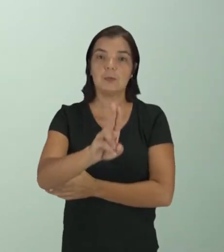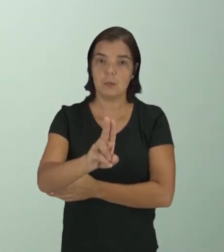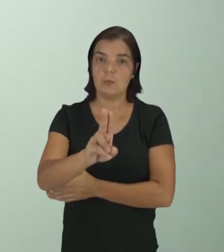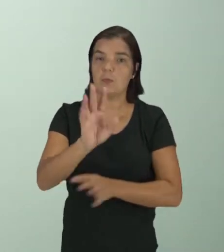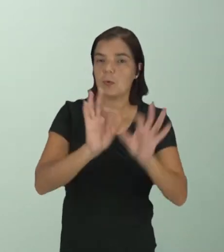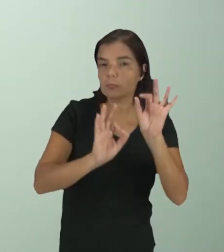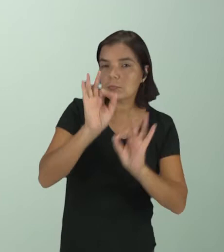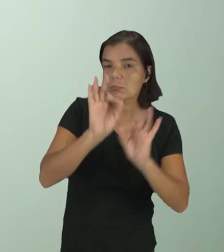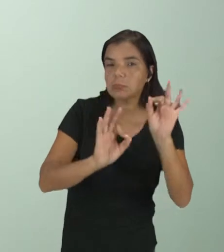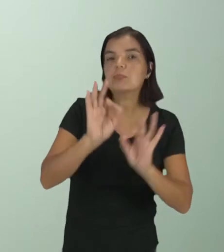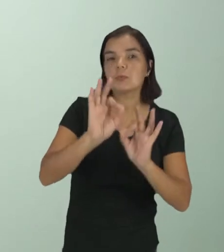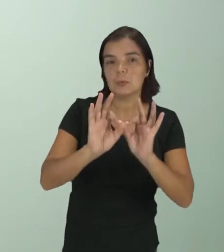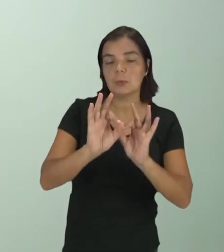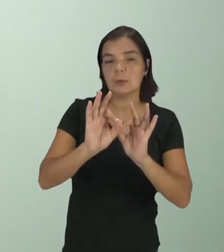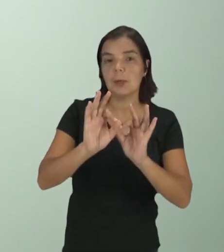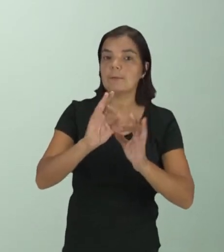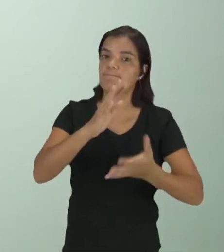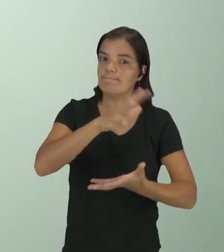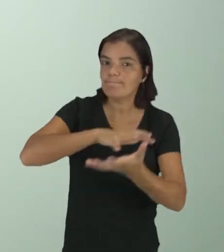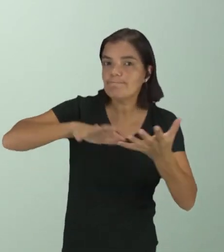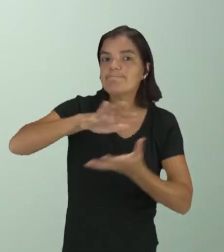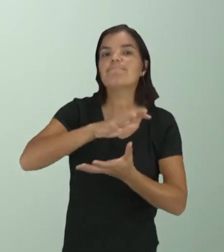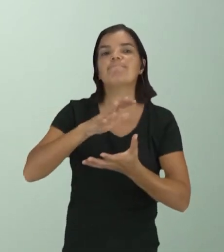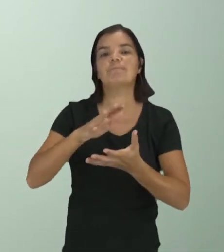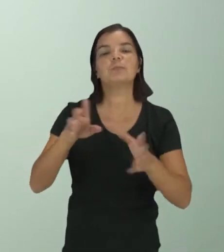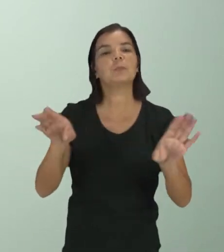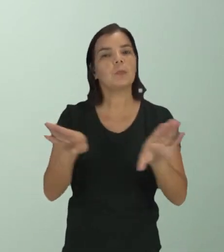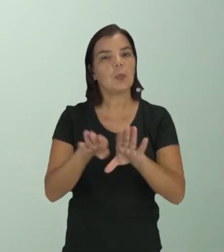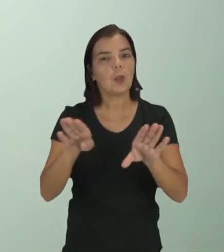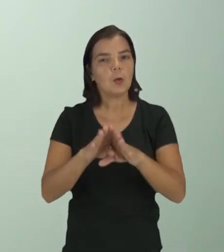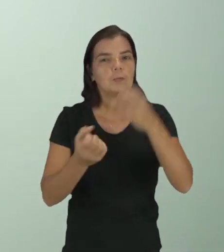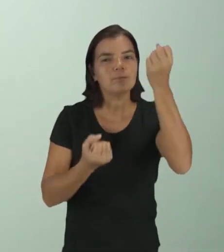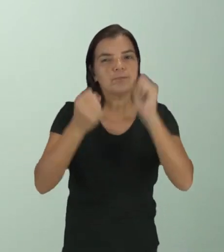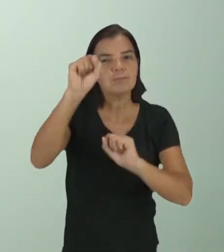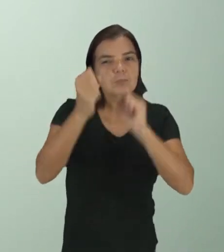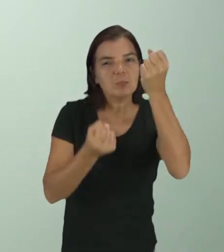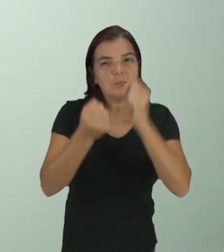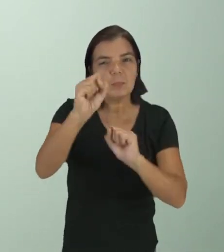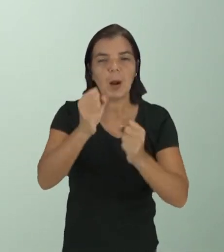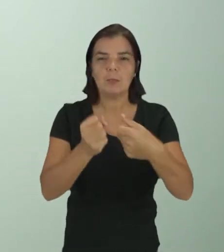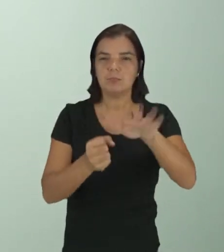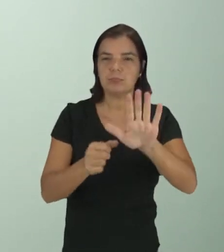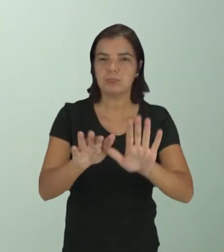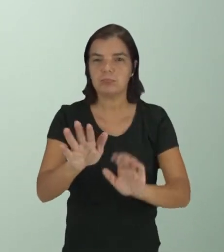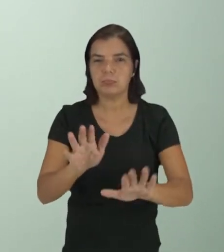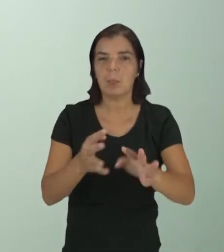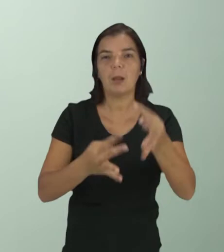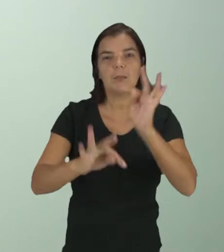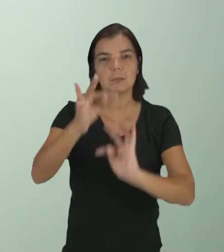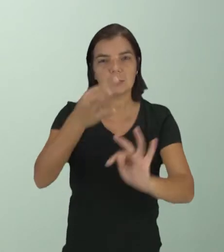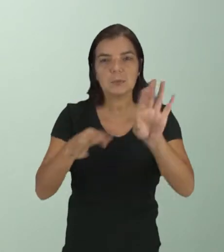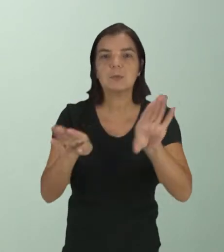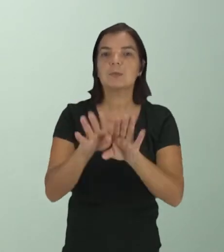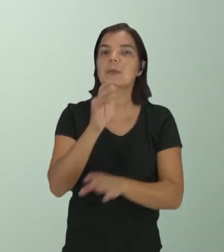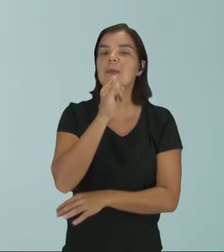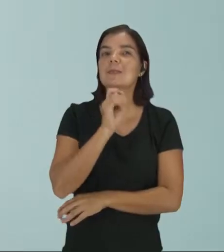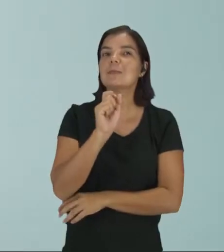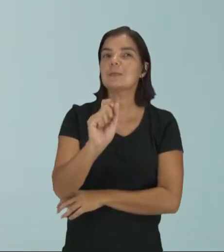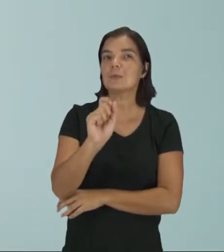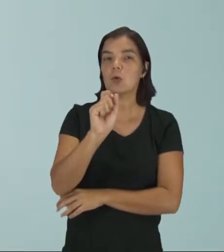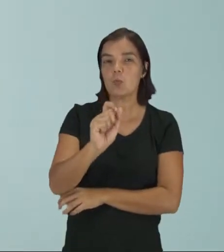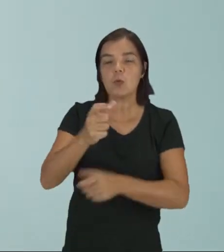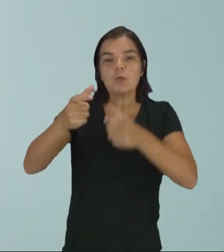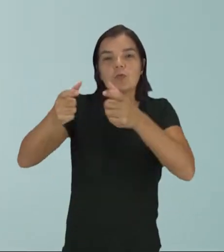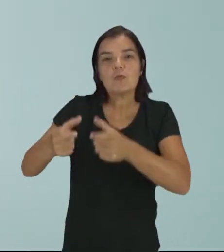foram frutos dessa grande revolução. E ela tem uma indústria mais mecanizada, mais tecnológica. Um exemplo vai ser o